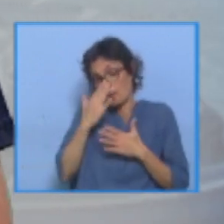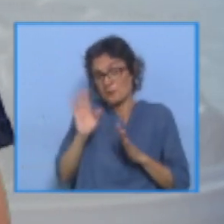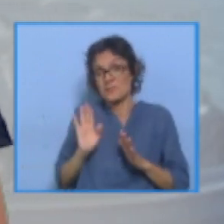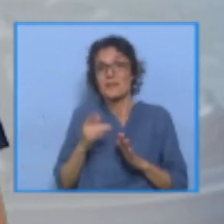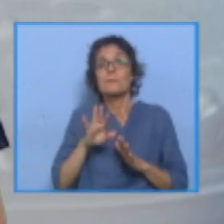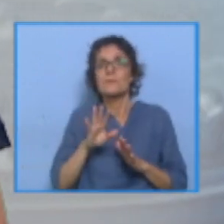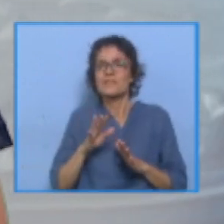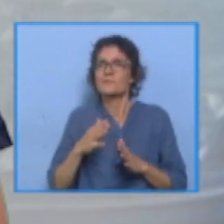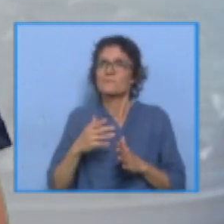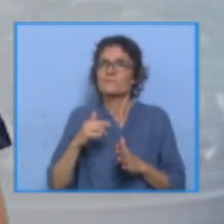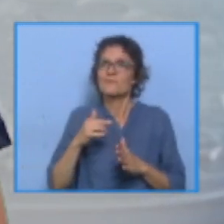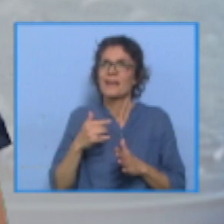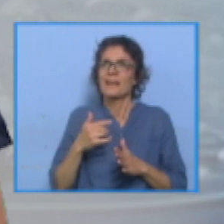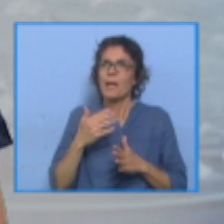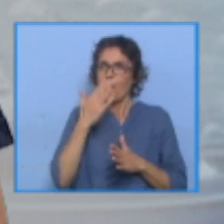e